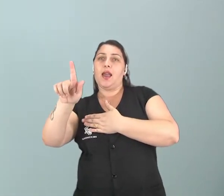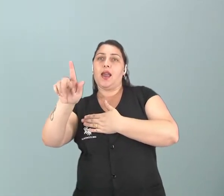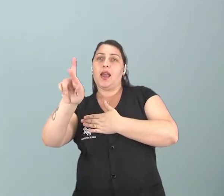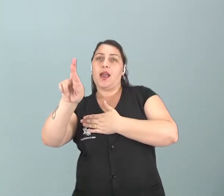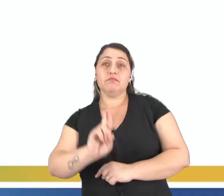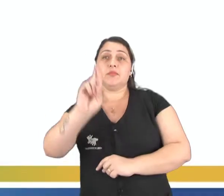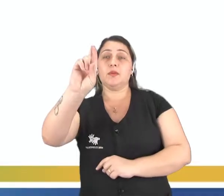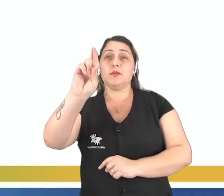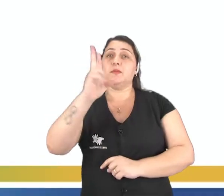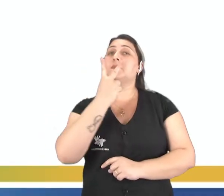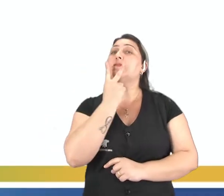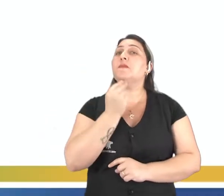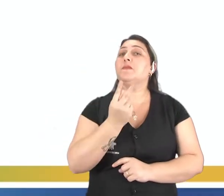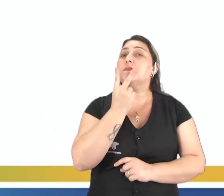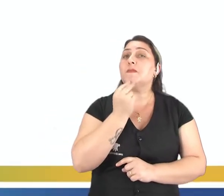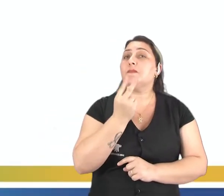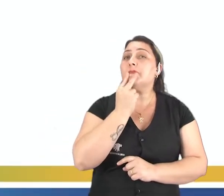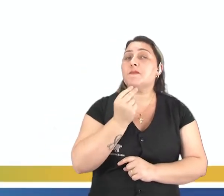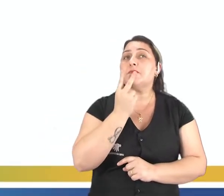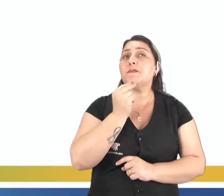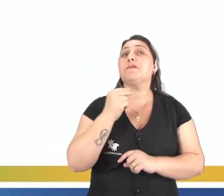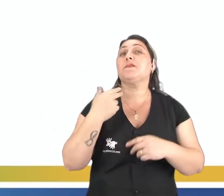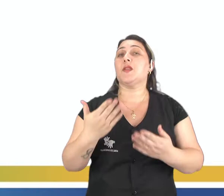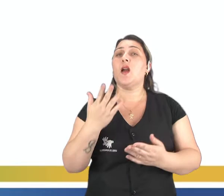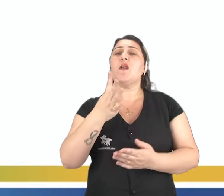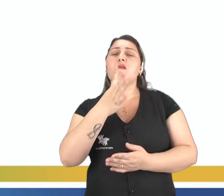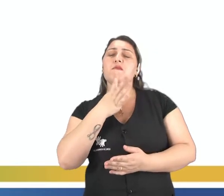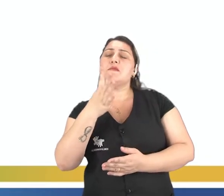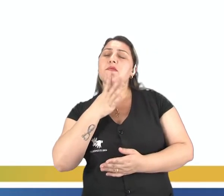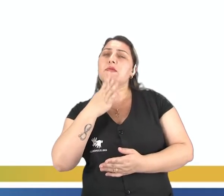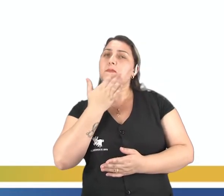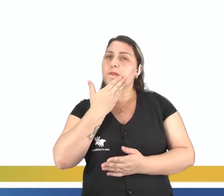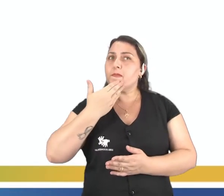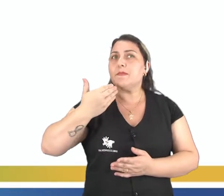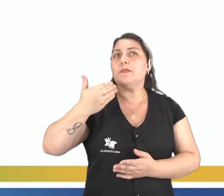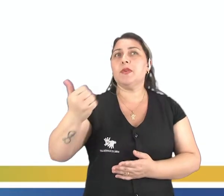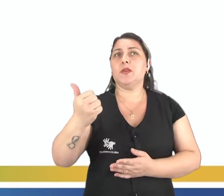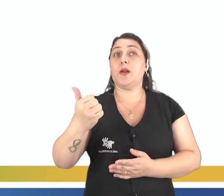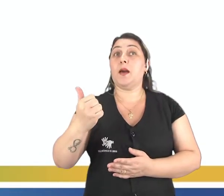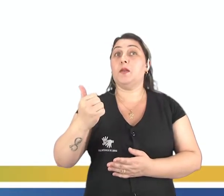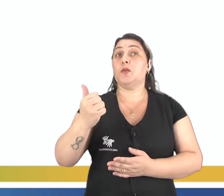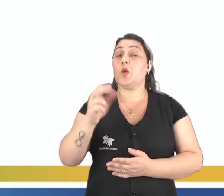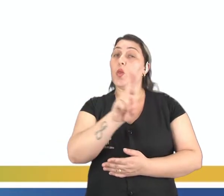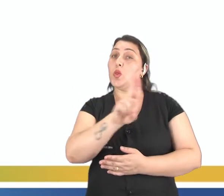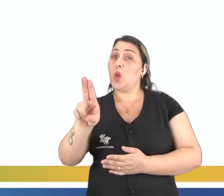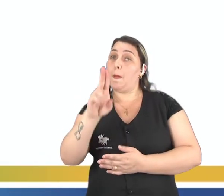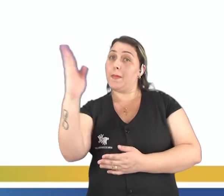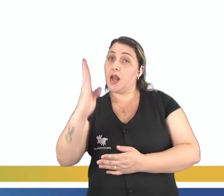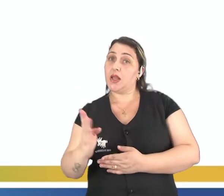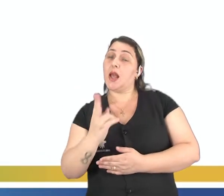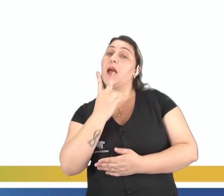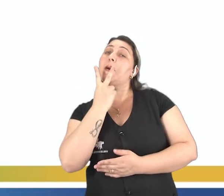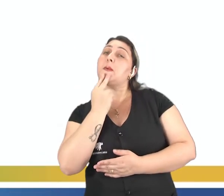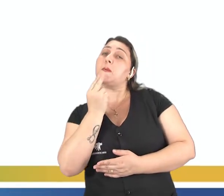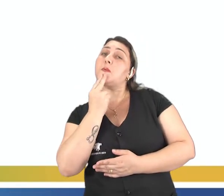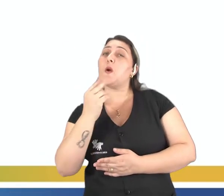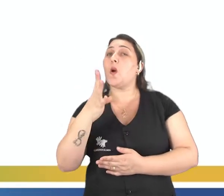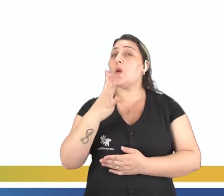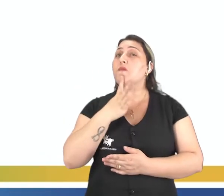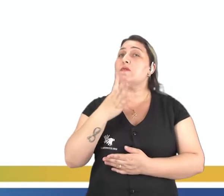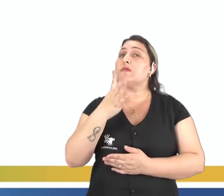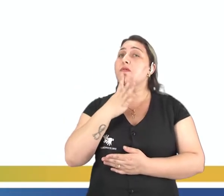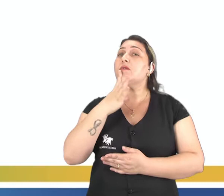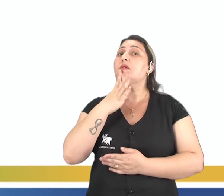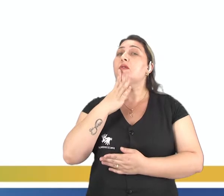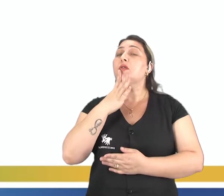representante. É Machado de Assis. Vamos conhecer um pouquinho melhor. O nome brasileiro mais reconhecido no